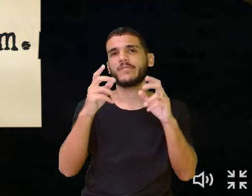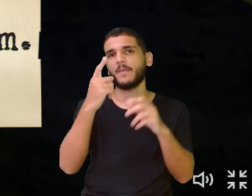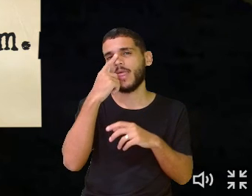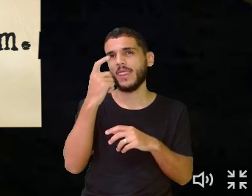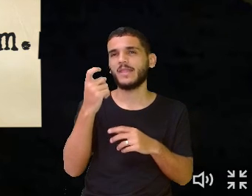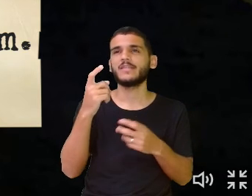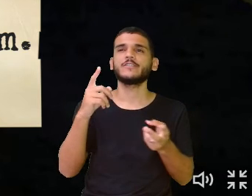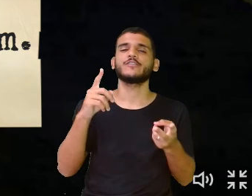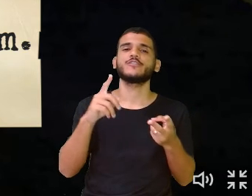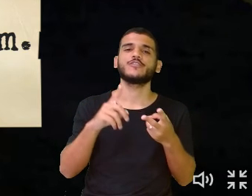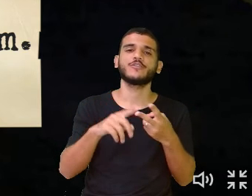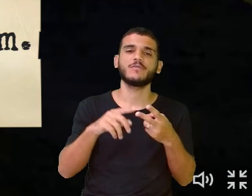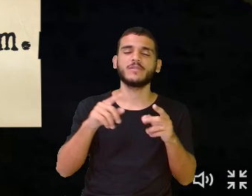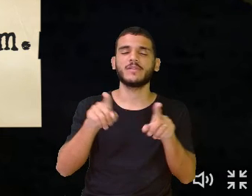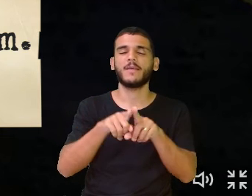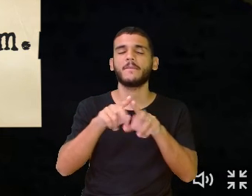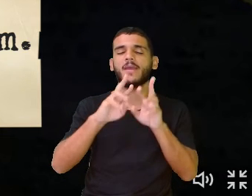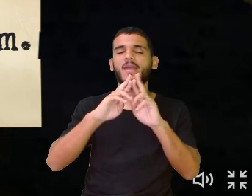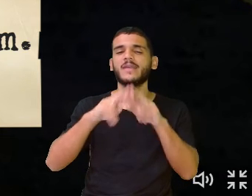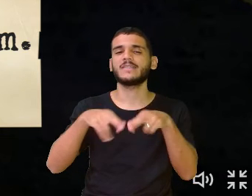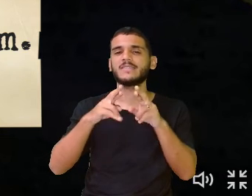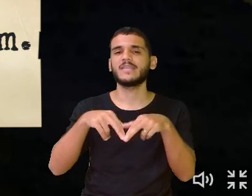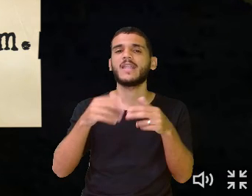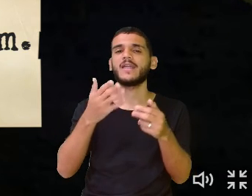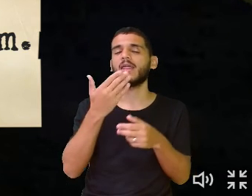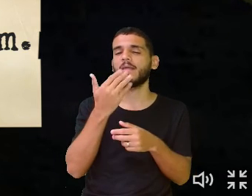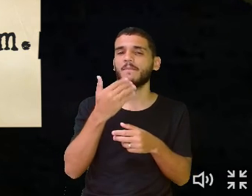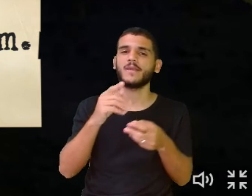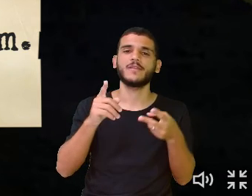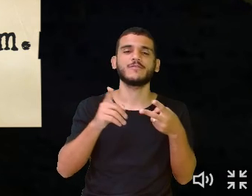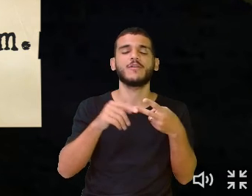a reciclagem de alimentos. A ou B?